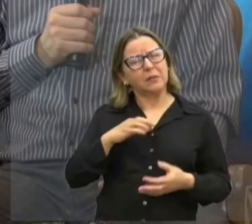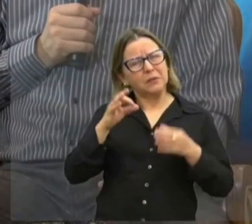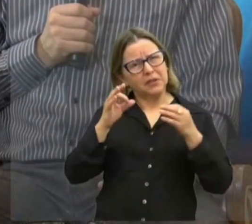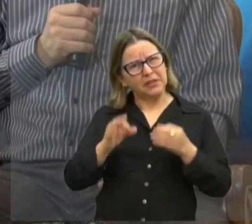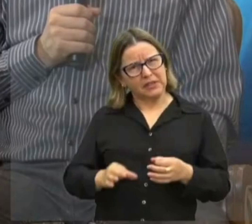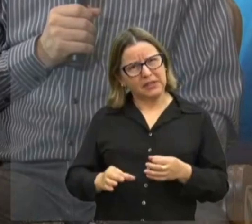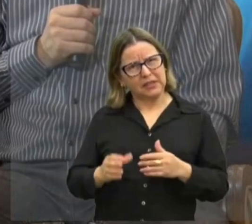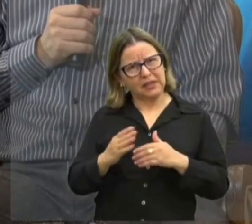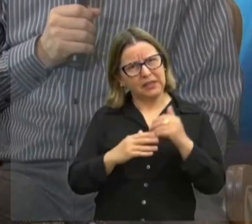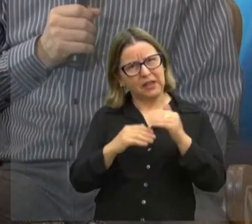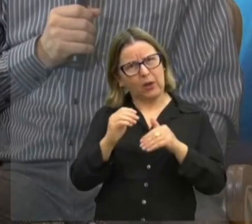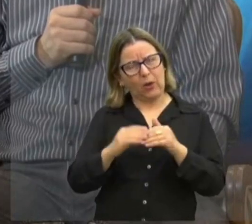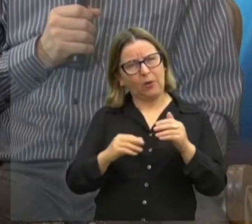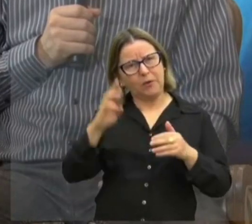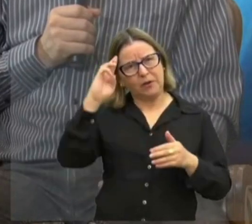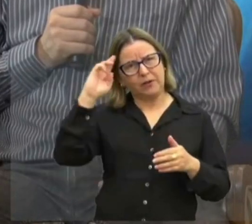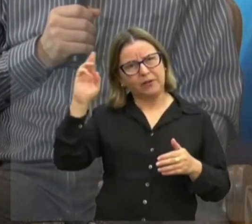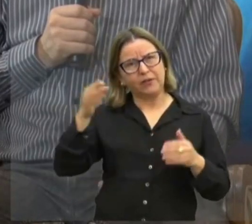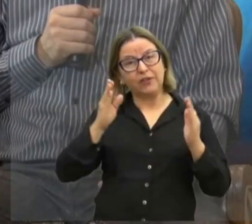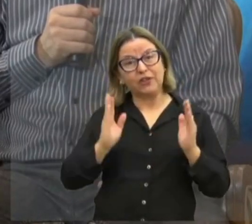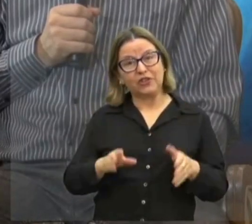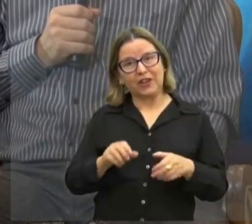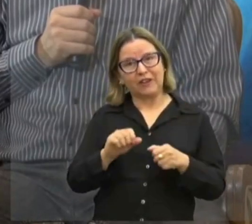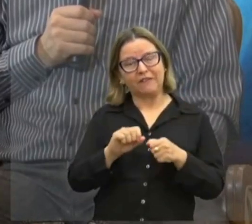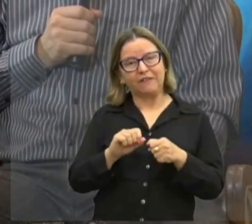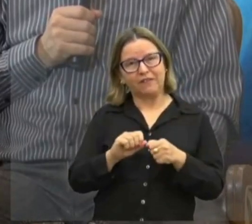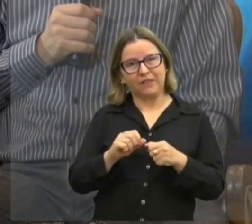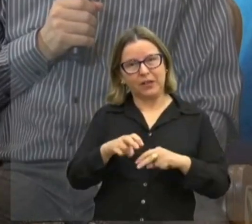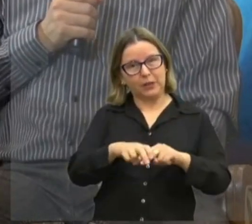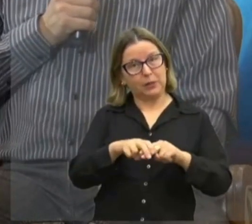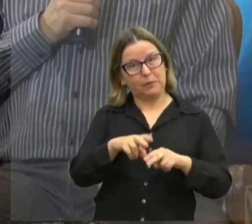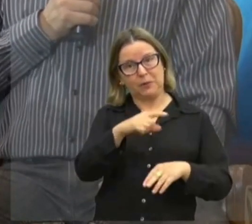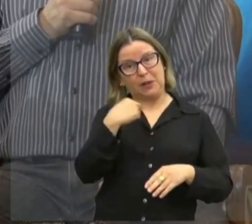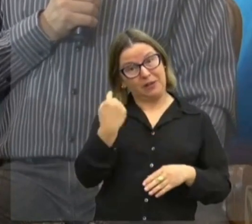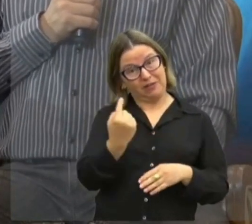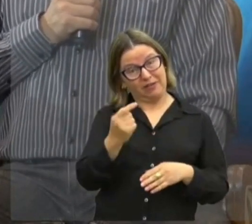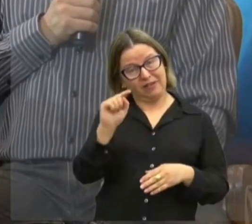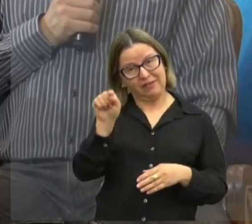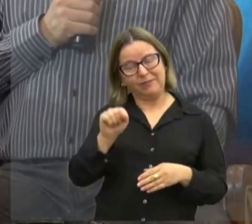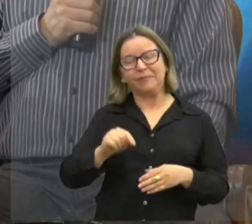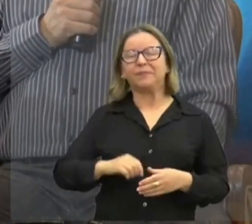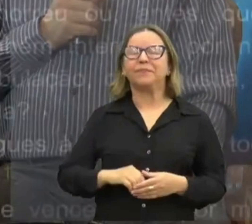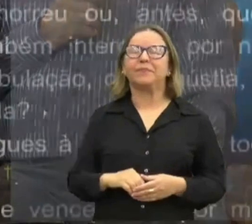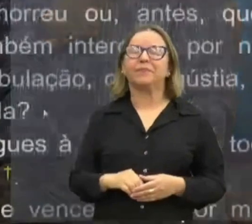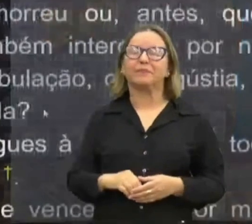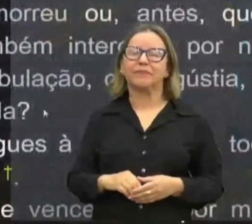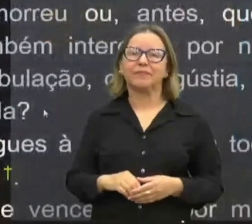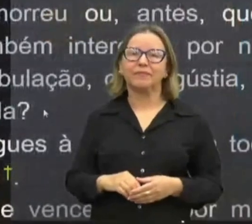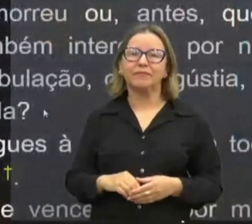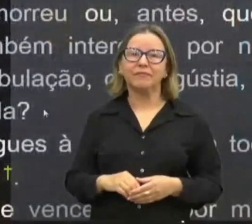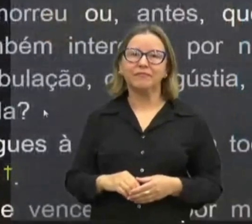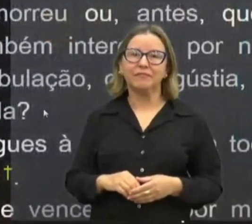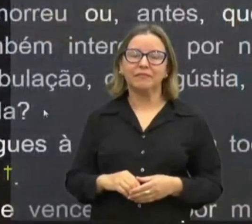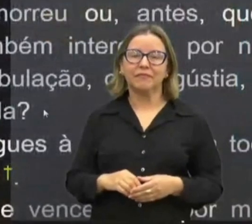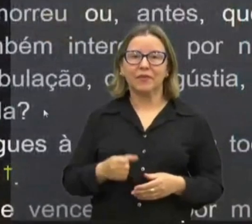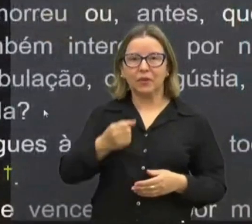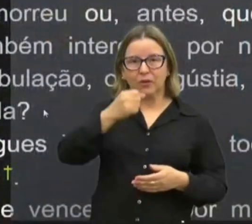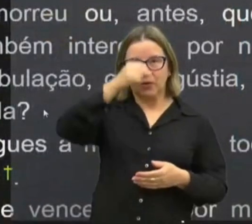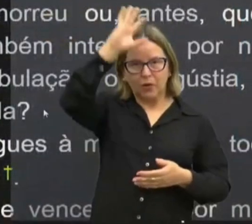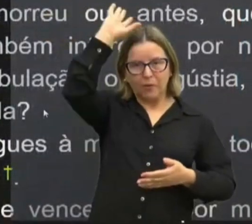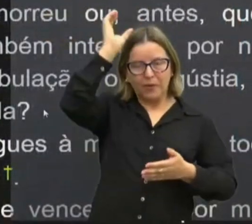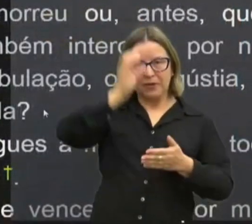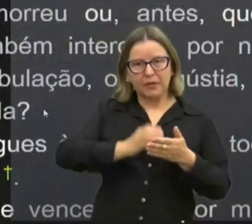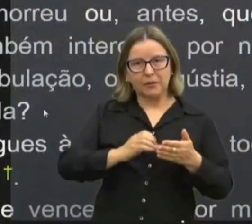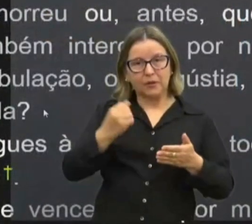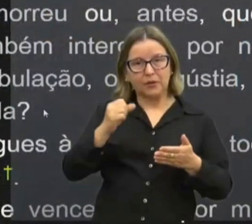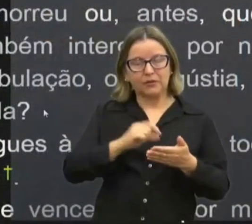realizou em nosso favor? Então, você poderia ler, por favor, pastor? Sim. Então vamos lá, Romanos capítulo 8,